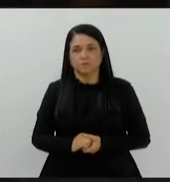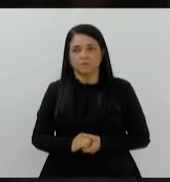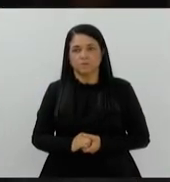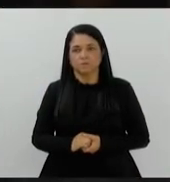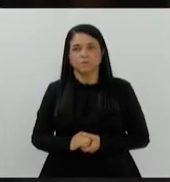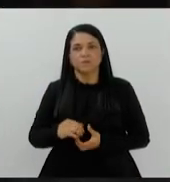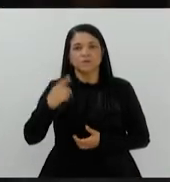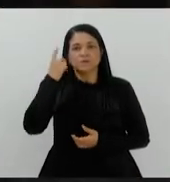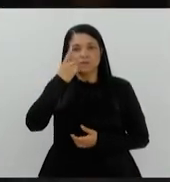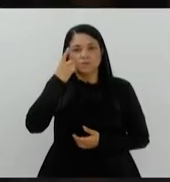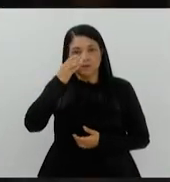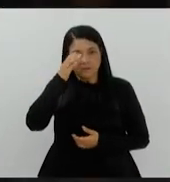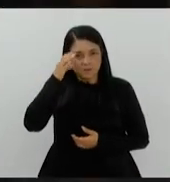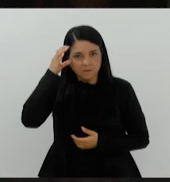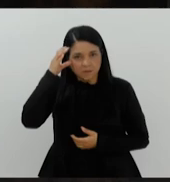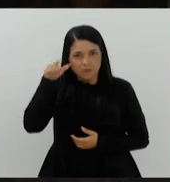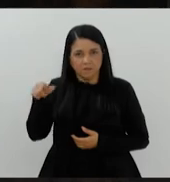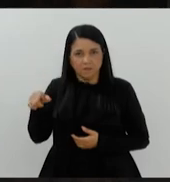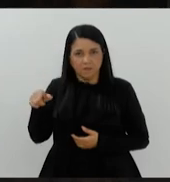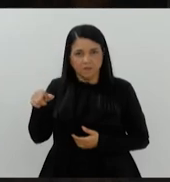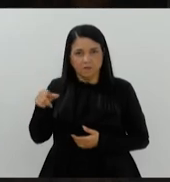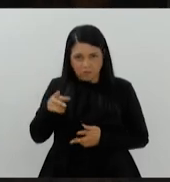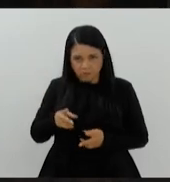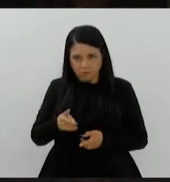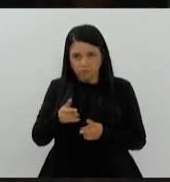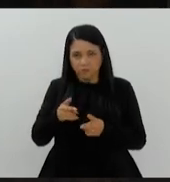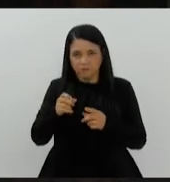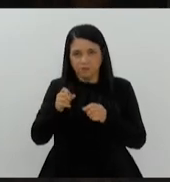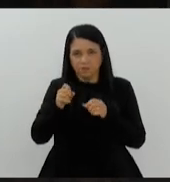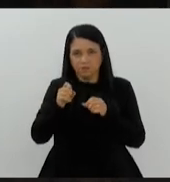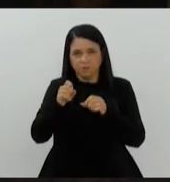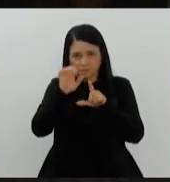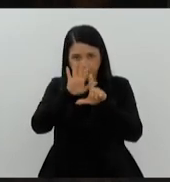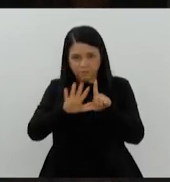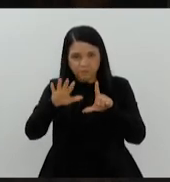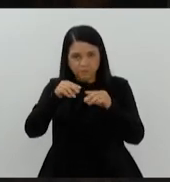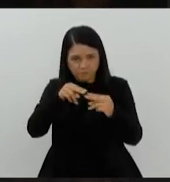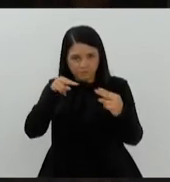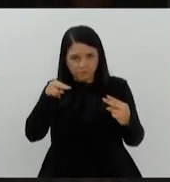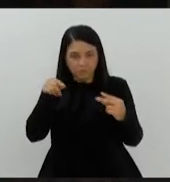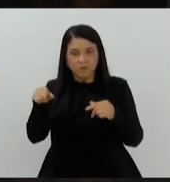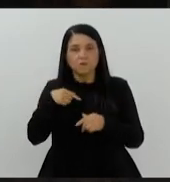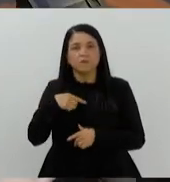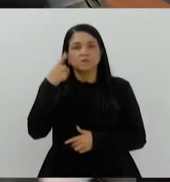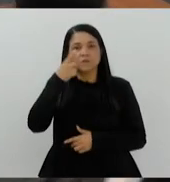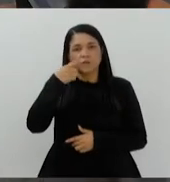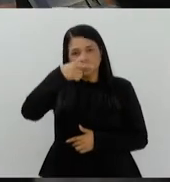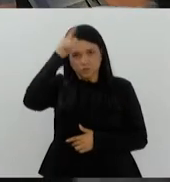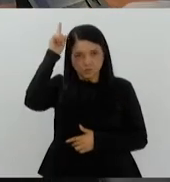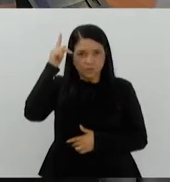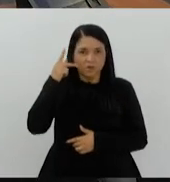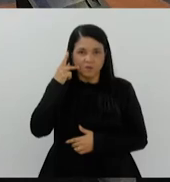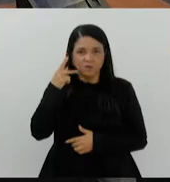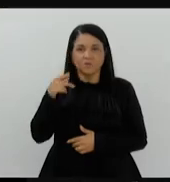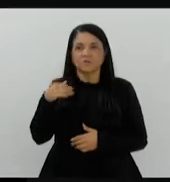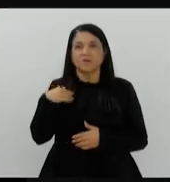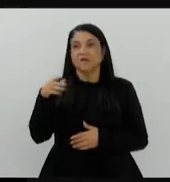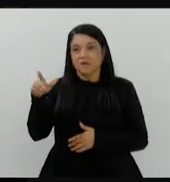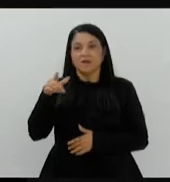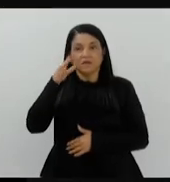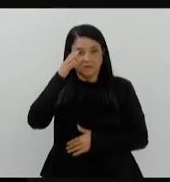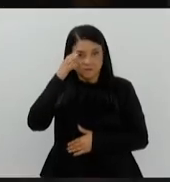deputada Célia Jordão, ainda se encontra na plataforma, deputado Luiz Paulo. Favorável. Ah,